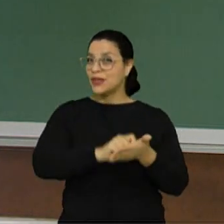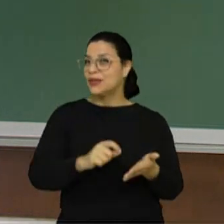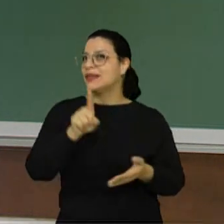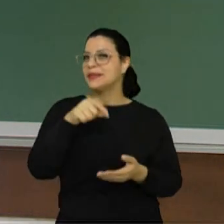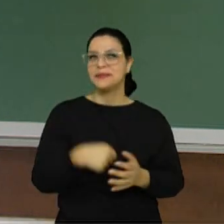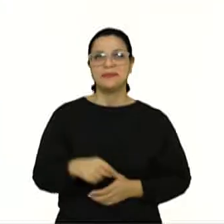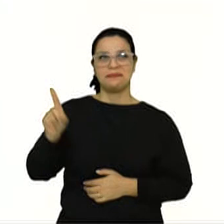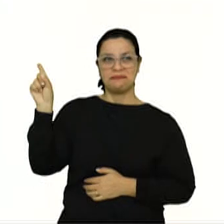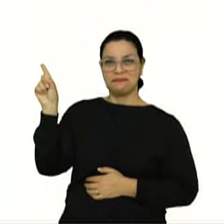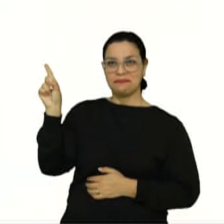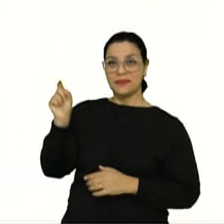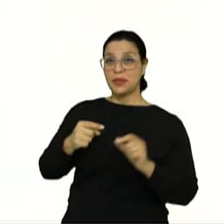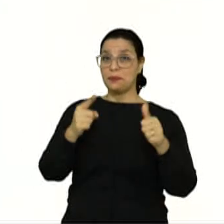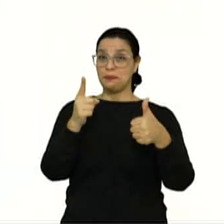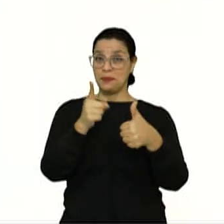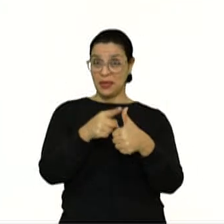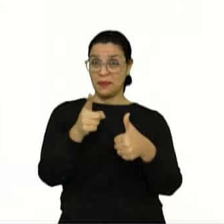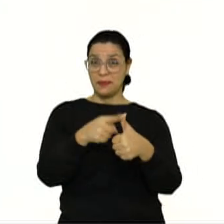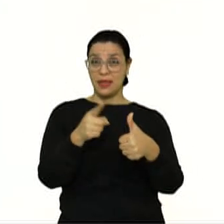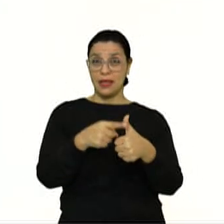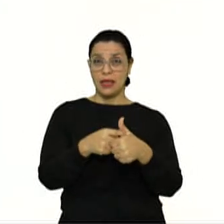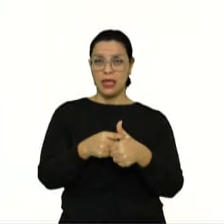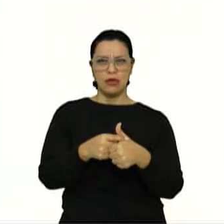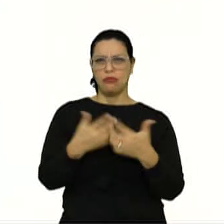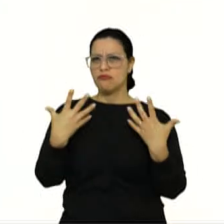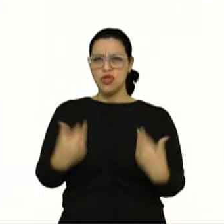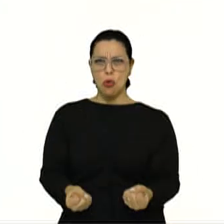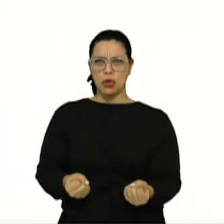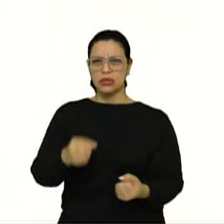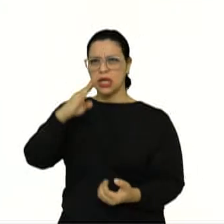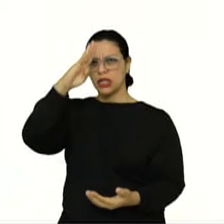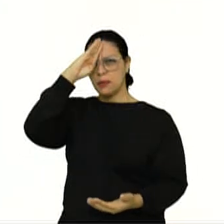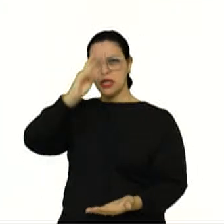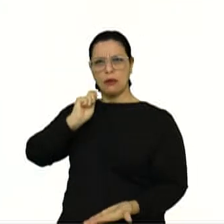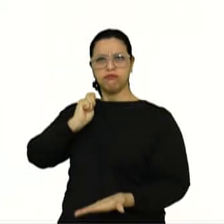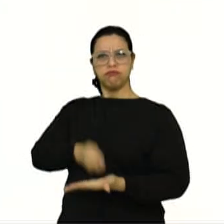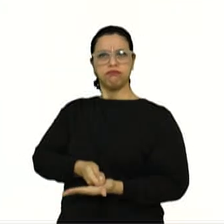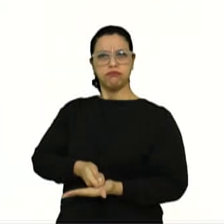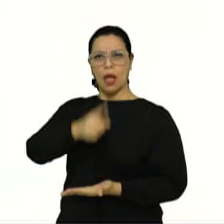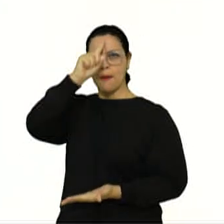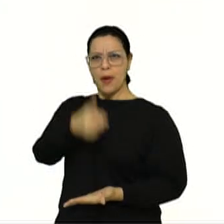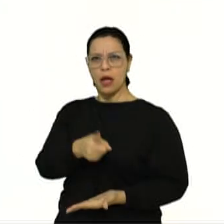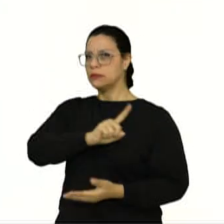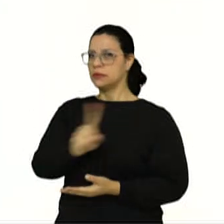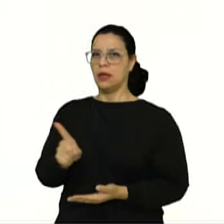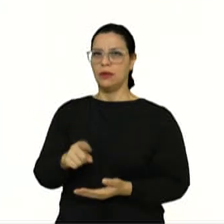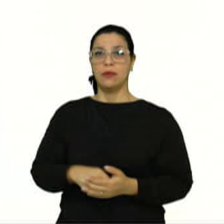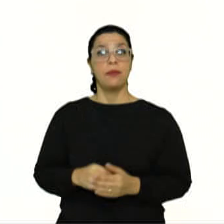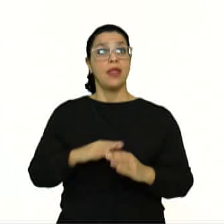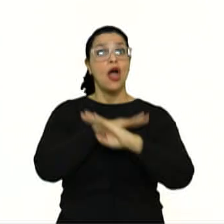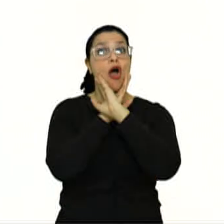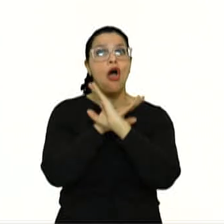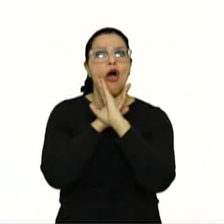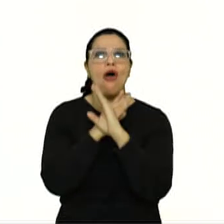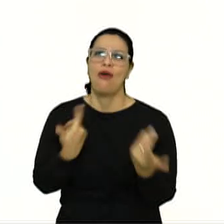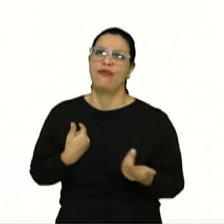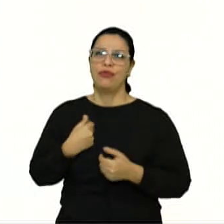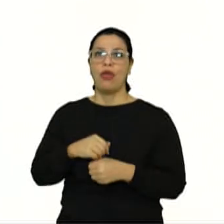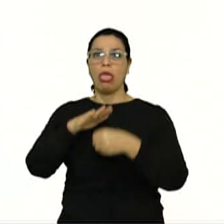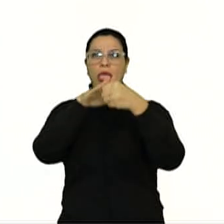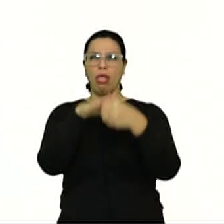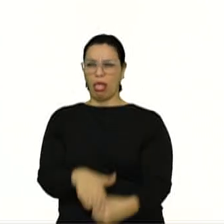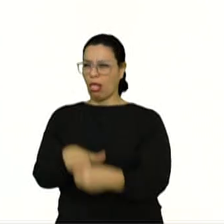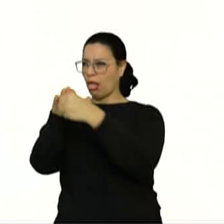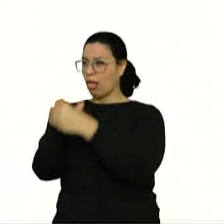caderno. Primeiro, inconformismo com a ditadura militar. É óbvio, né? Muita repressão, então